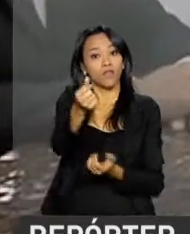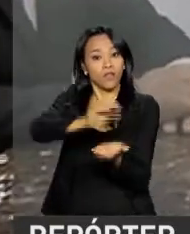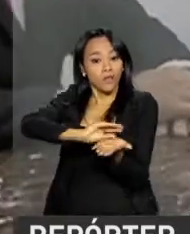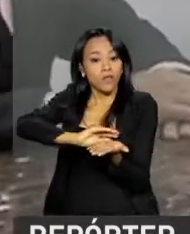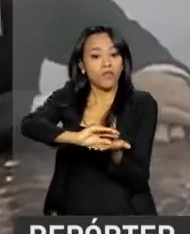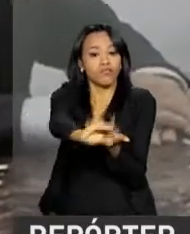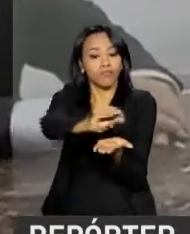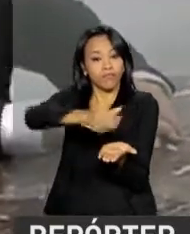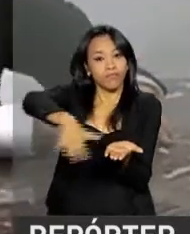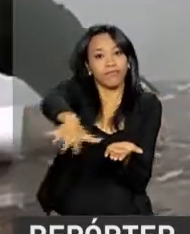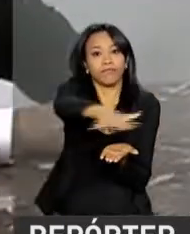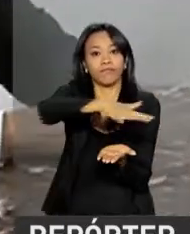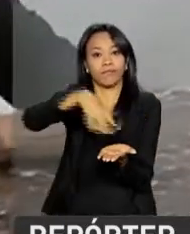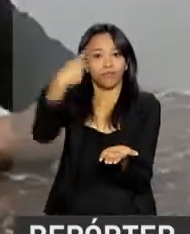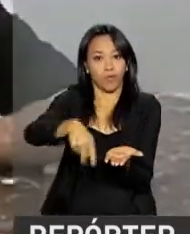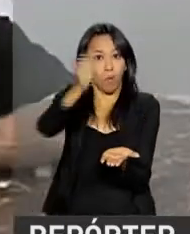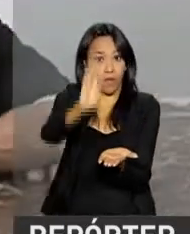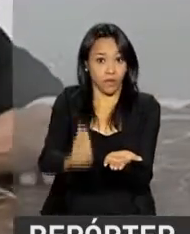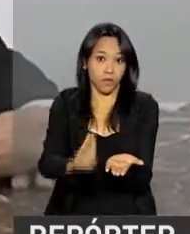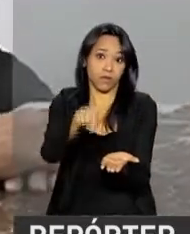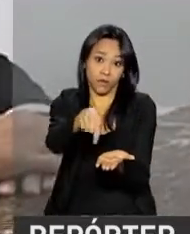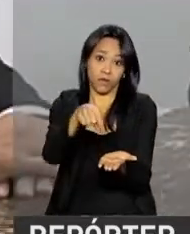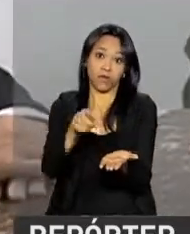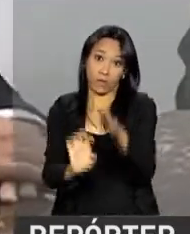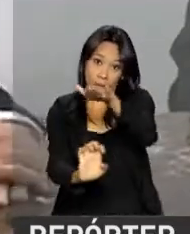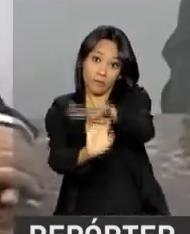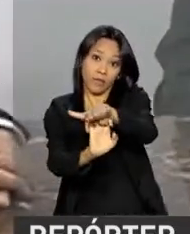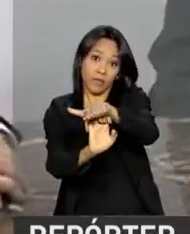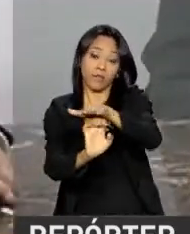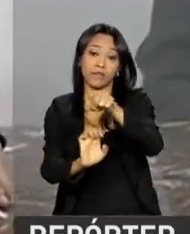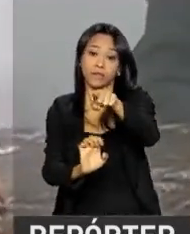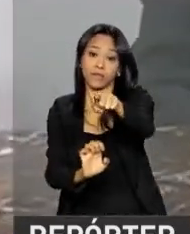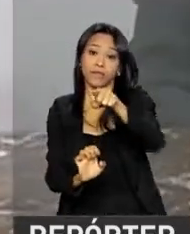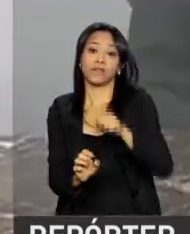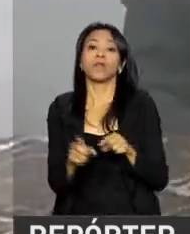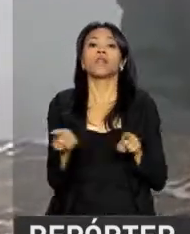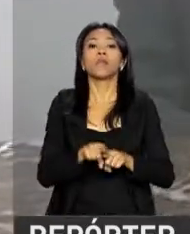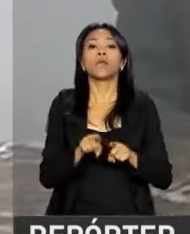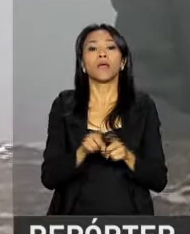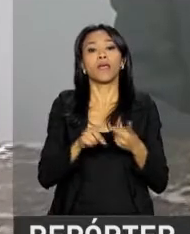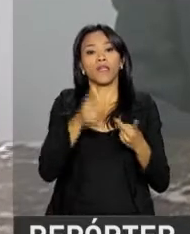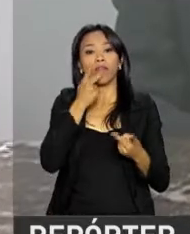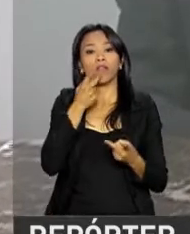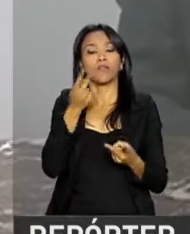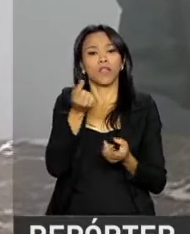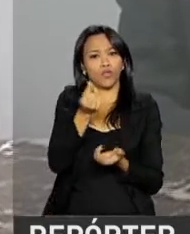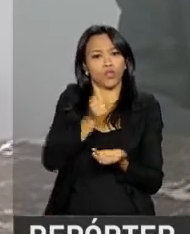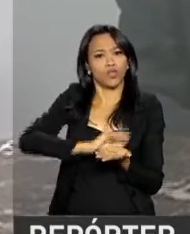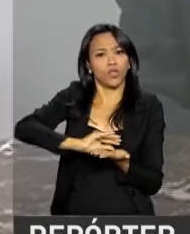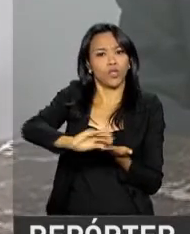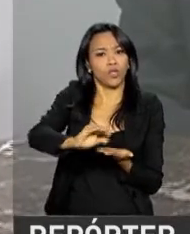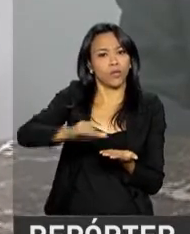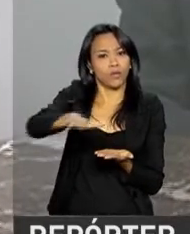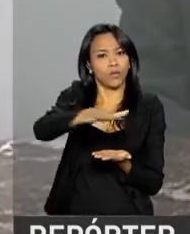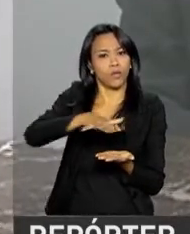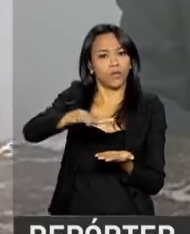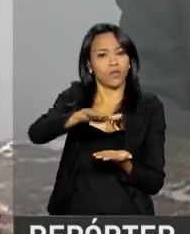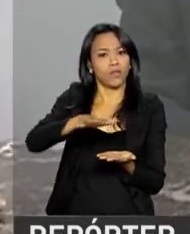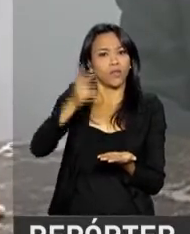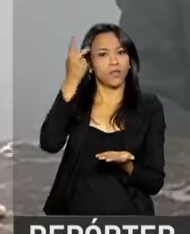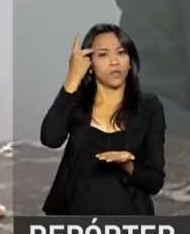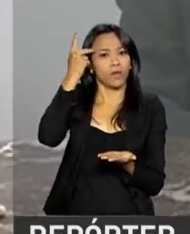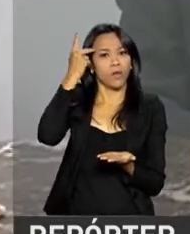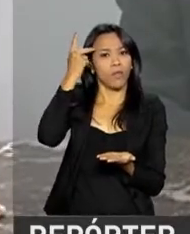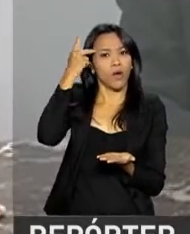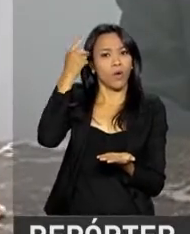gente já anunciou, esse 1,4 bilhões. Vamos investir também no estado de São Paulo, na nossa planta de São Caetano,